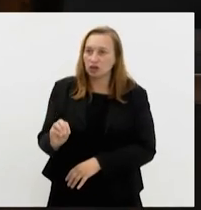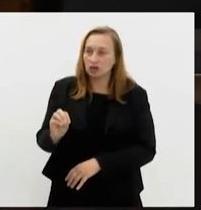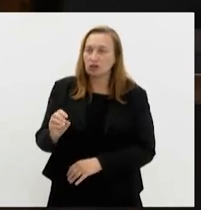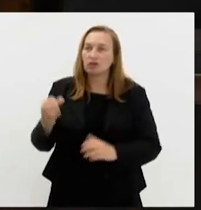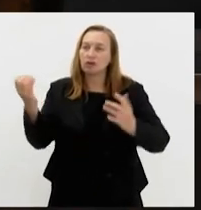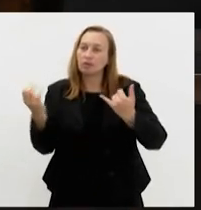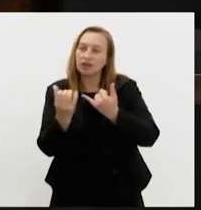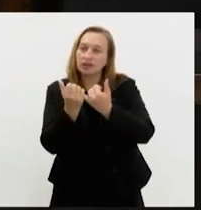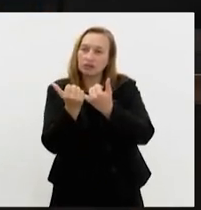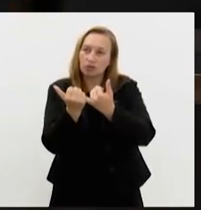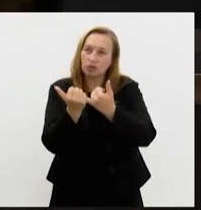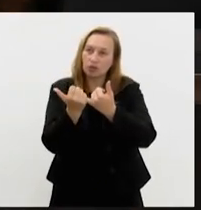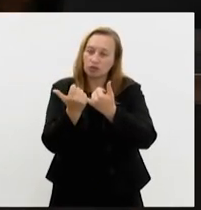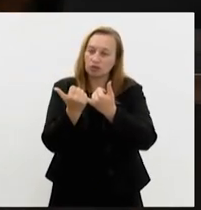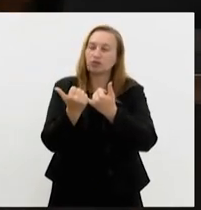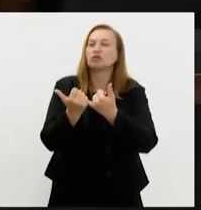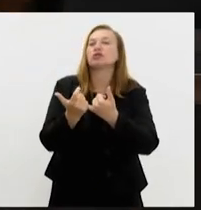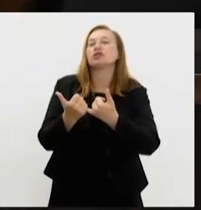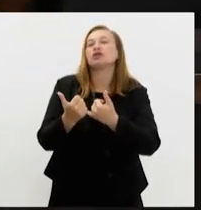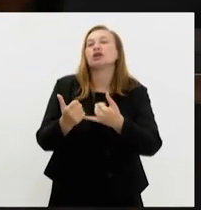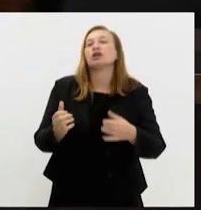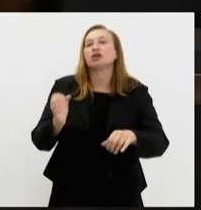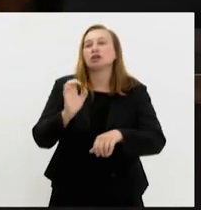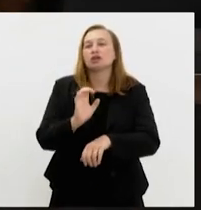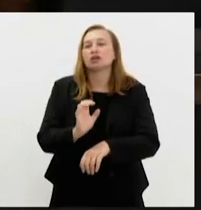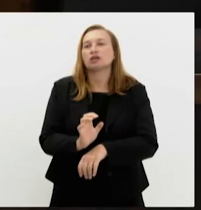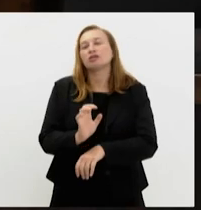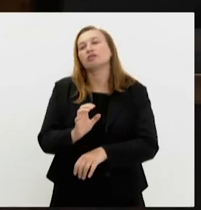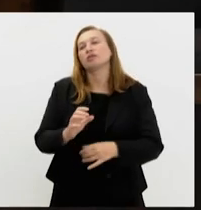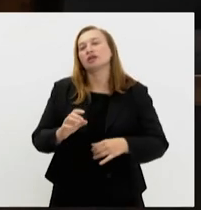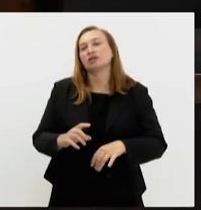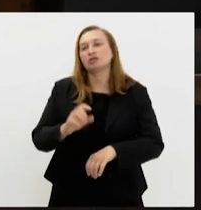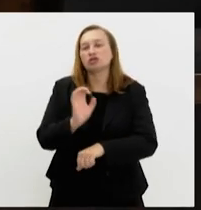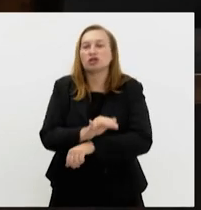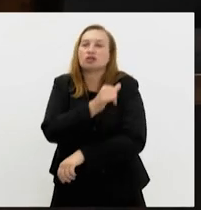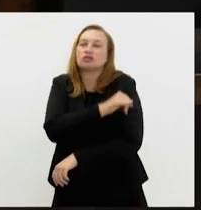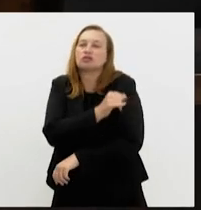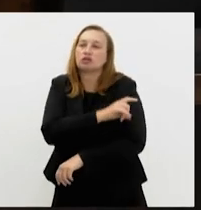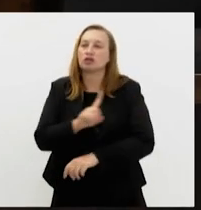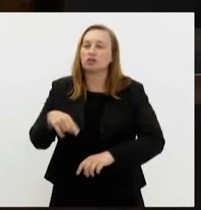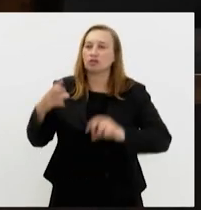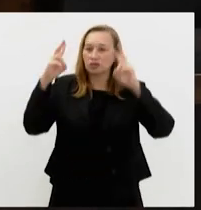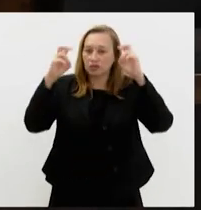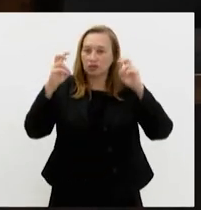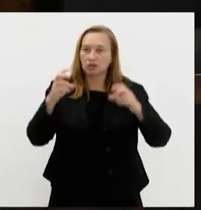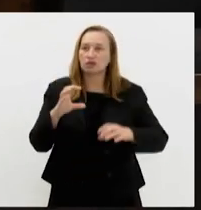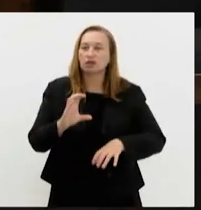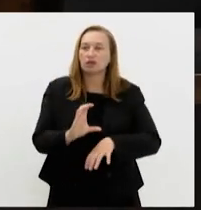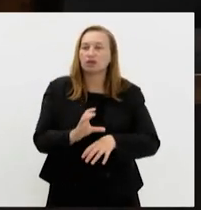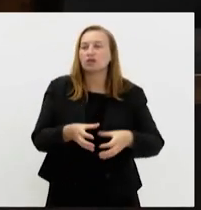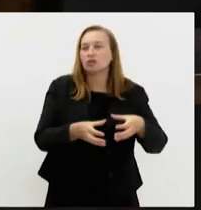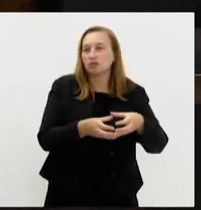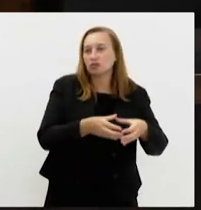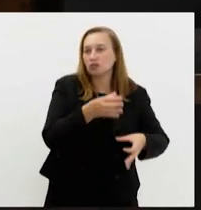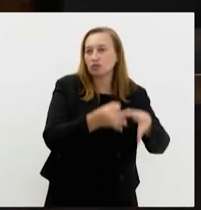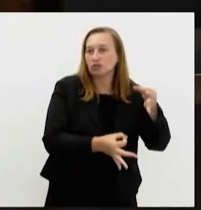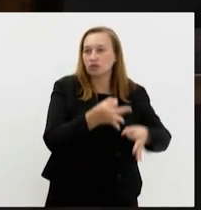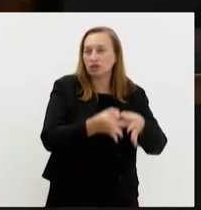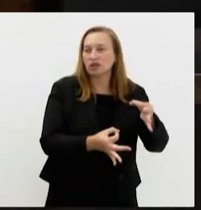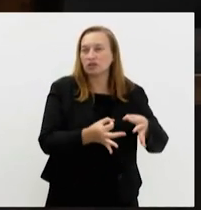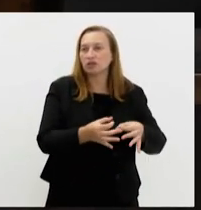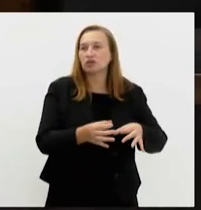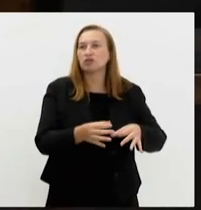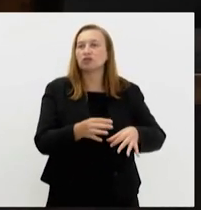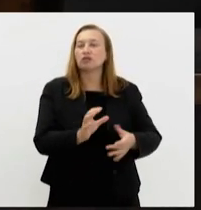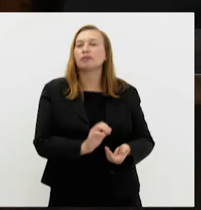patrimônio histórico-cultural e material do Estado do Rio de Janeiro e da outras providências. Parecer das comissões de Constituição e Justiça pela